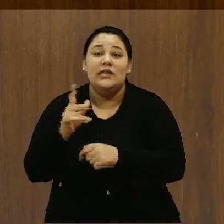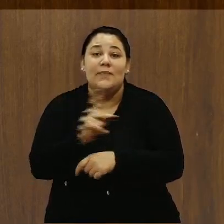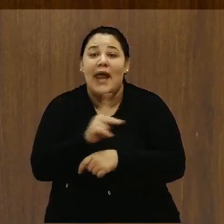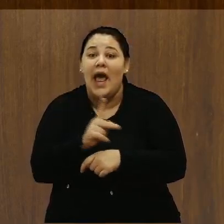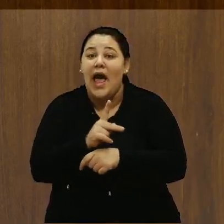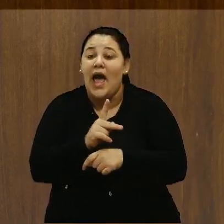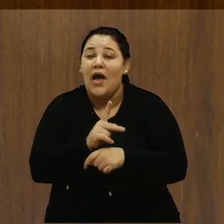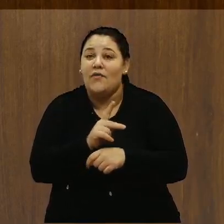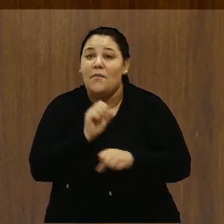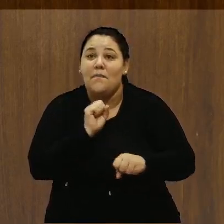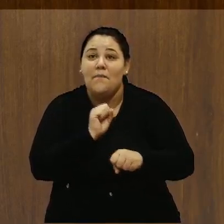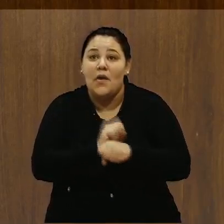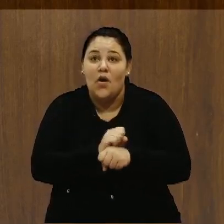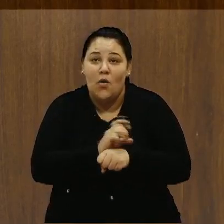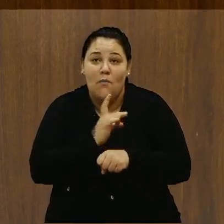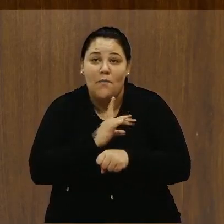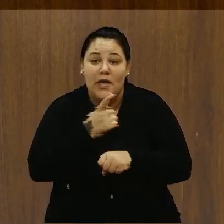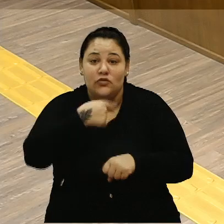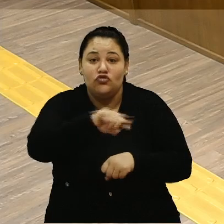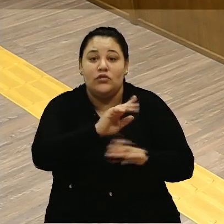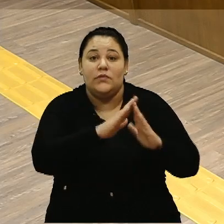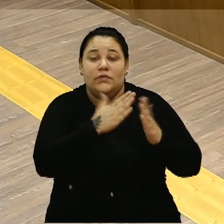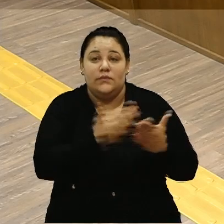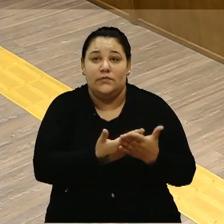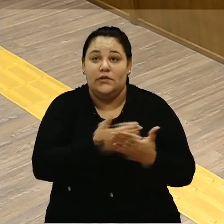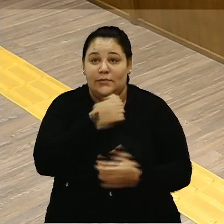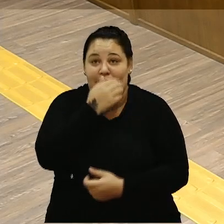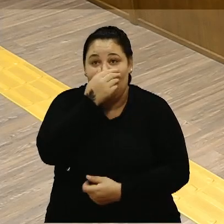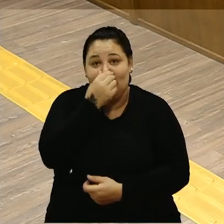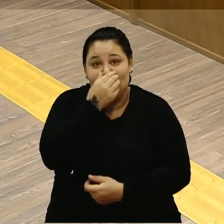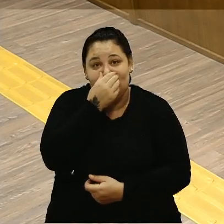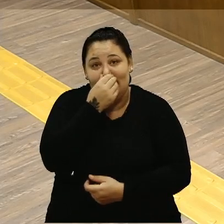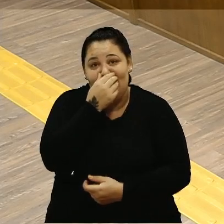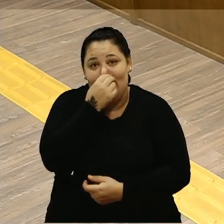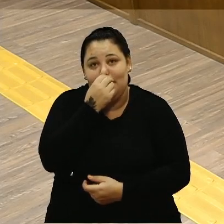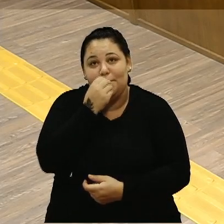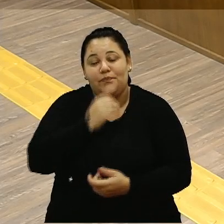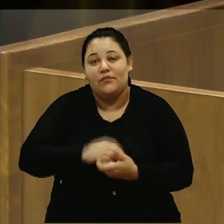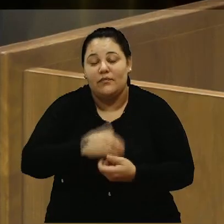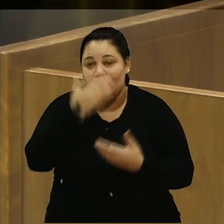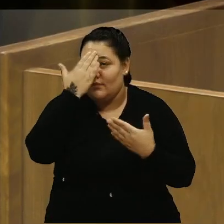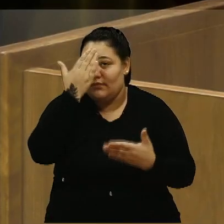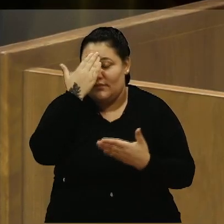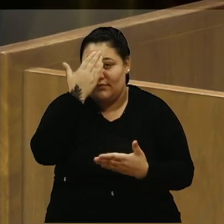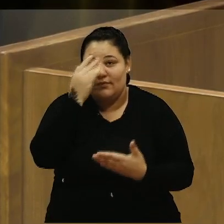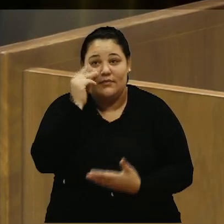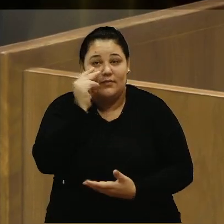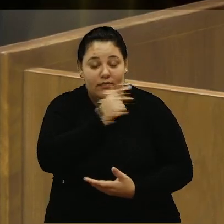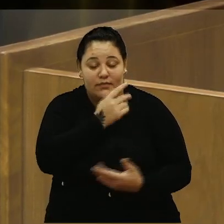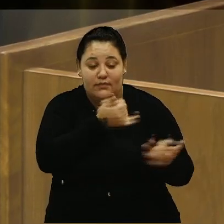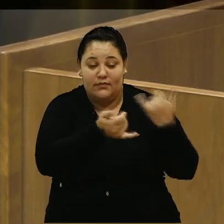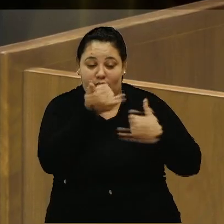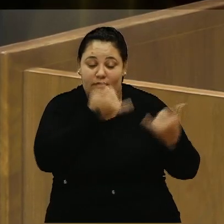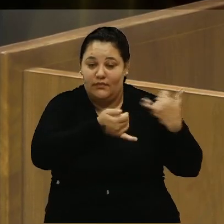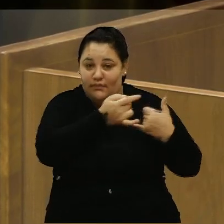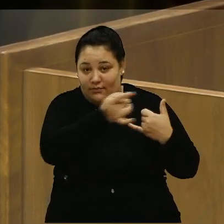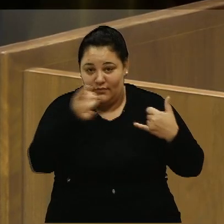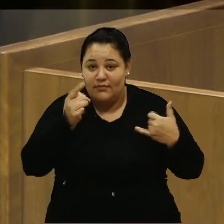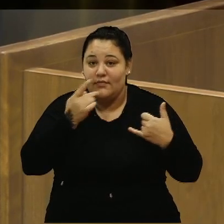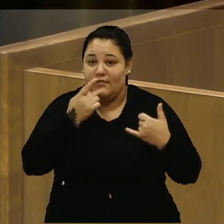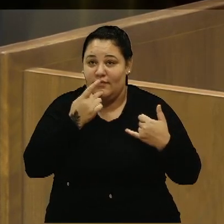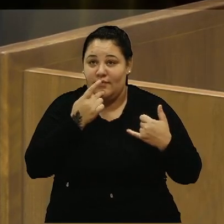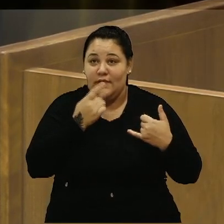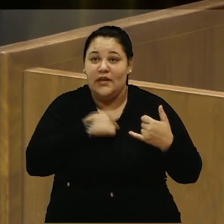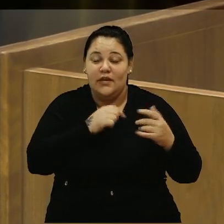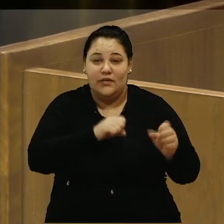medo de ir à escola. Muito obrigado. Obrigada, vereador Libardi, pelas contribuições, pelos dados que trouxe. E aí eu poderia